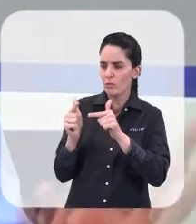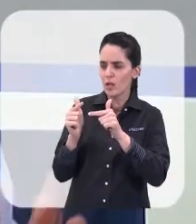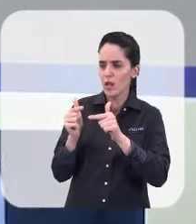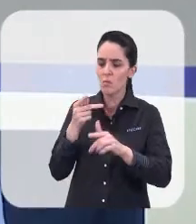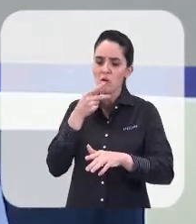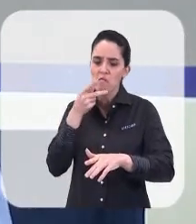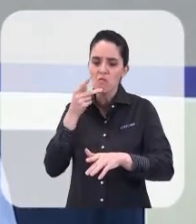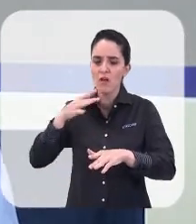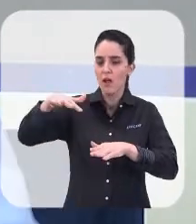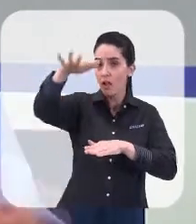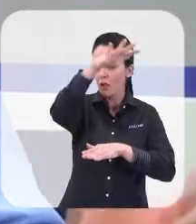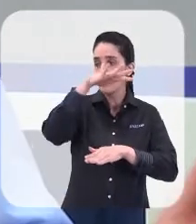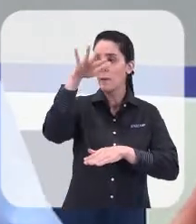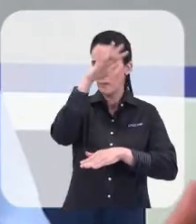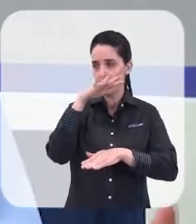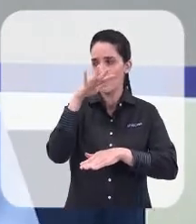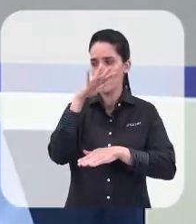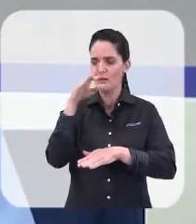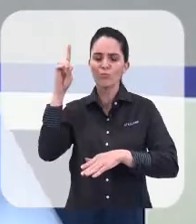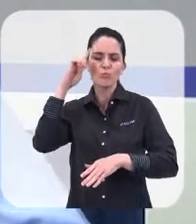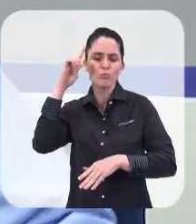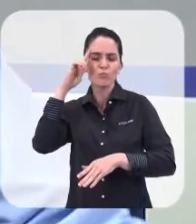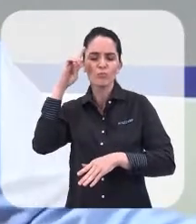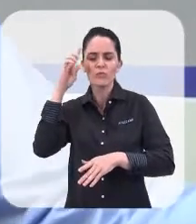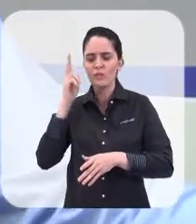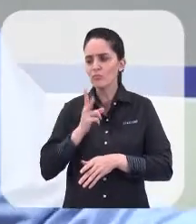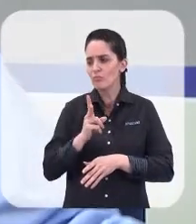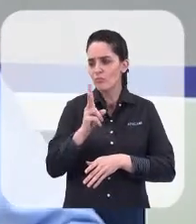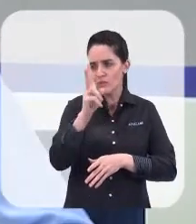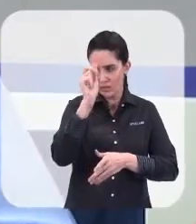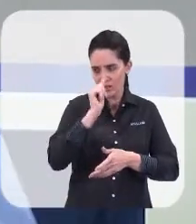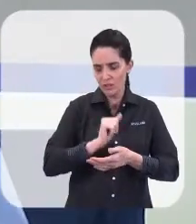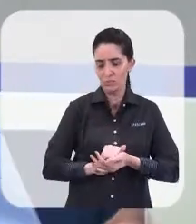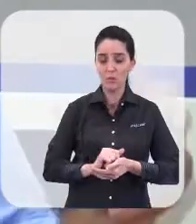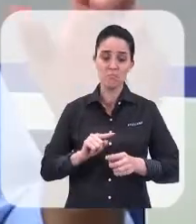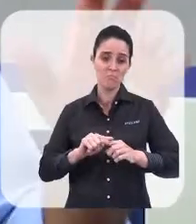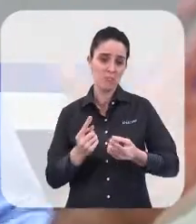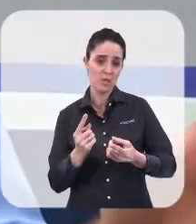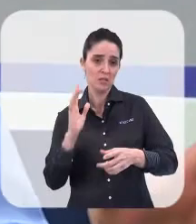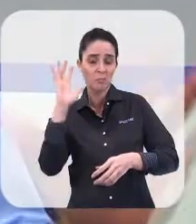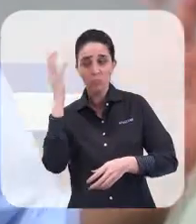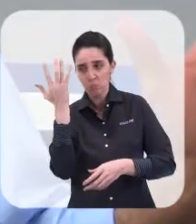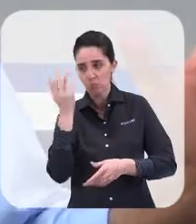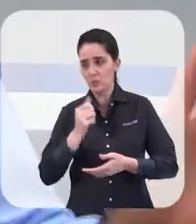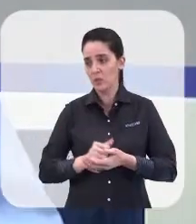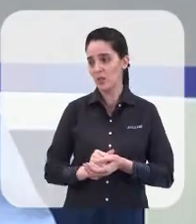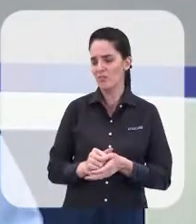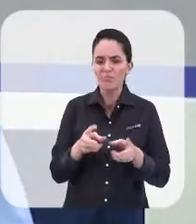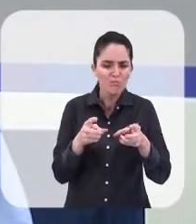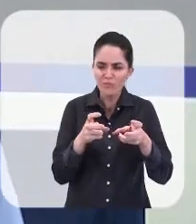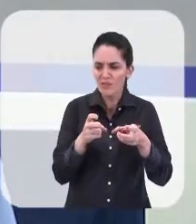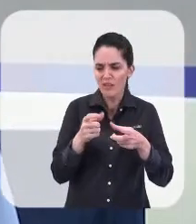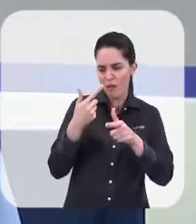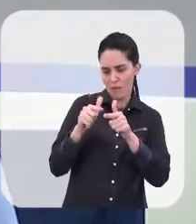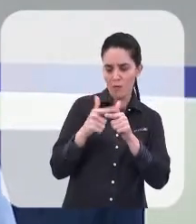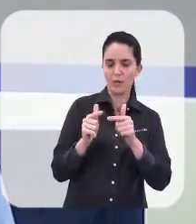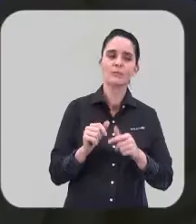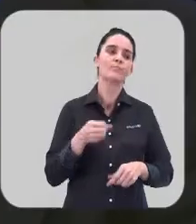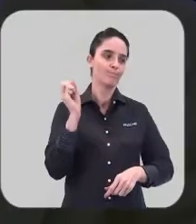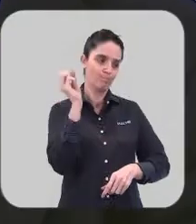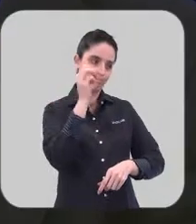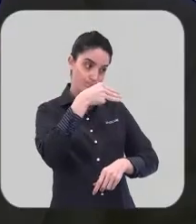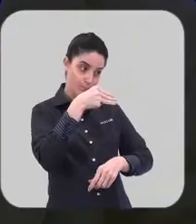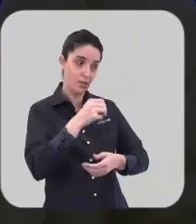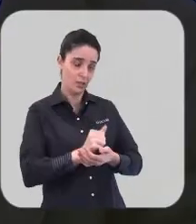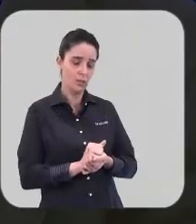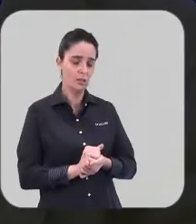ao meio ambiente que é do nosso cotidiano e que, por vezes, a gente não se dá conta de que é um problema? Eu posso dar um exemplo